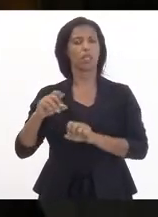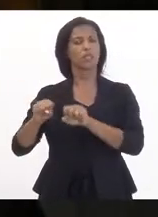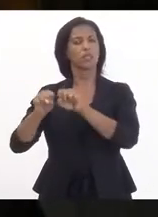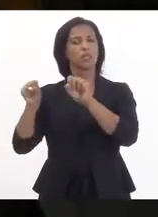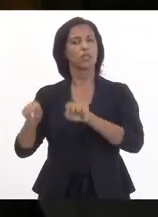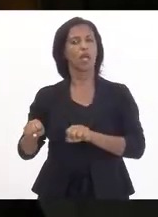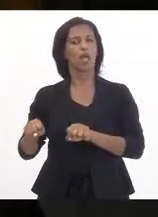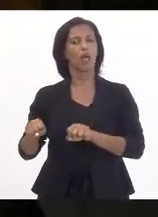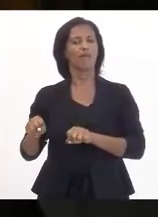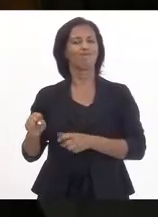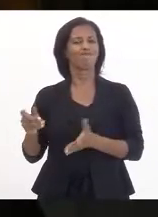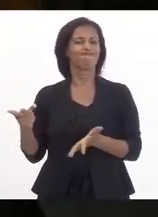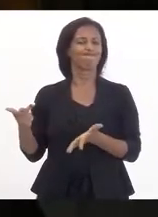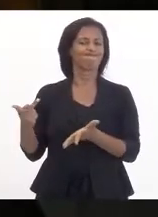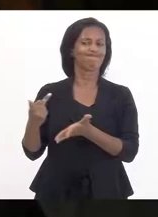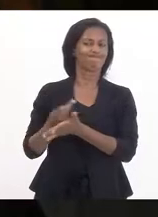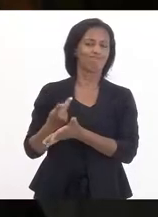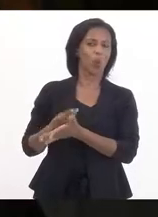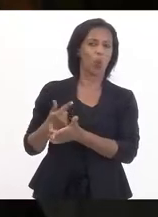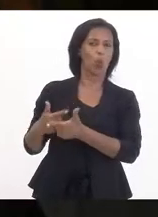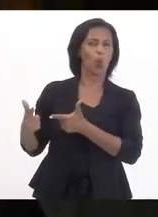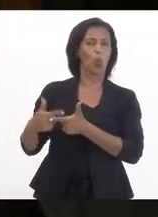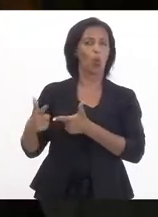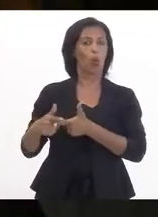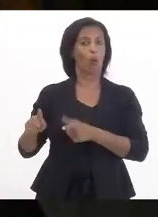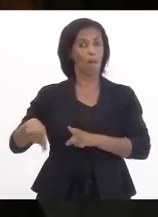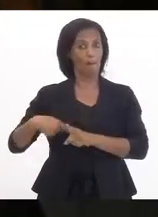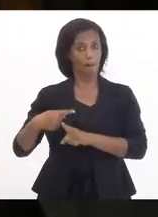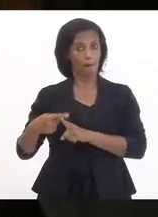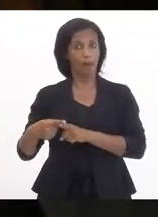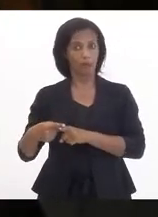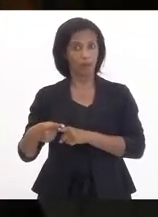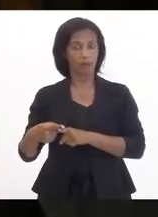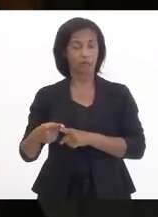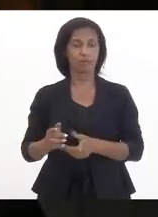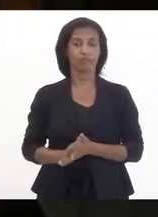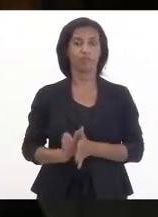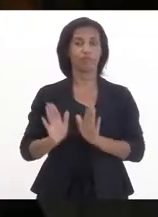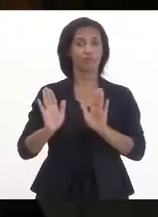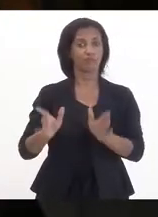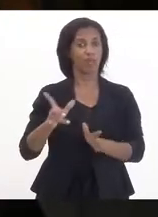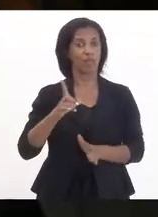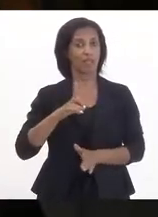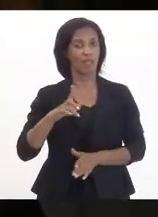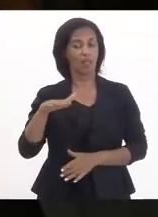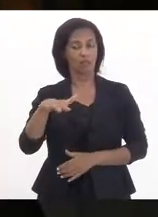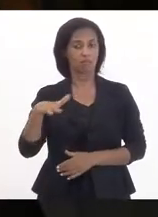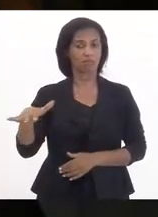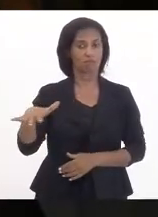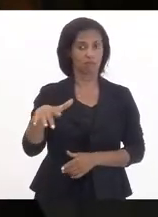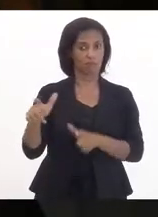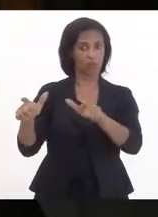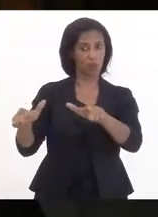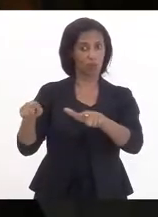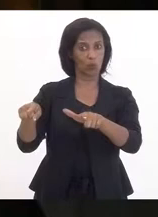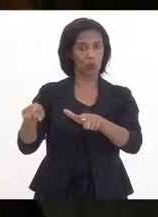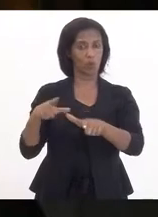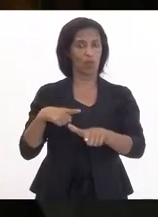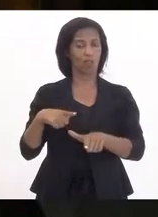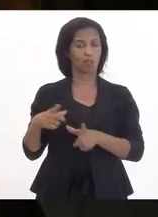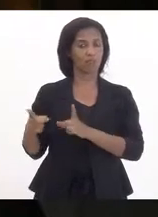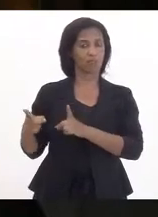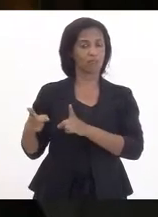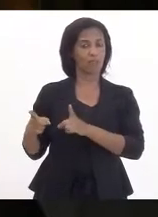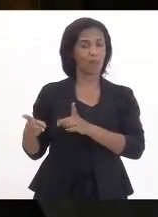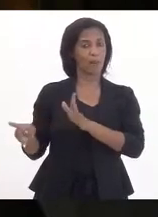sistemas deficientes. Além do mais, já tem na Zona Oeste uma concessão